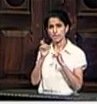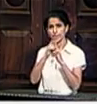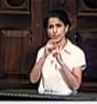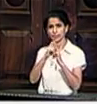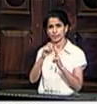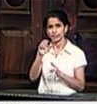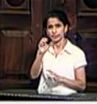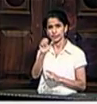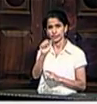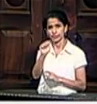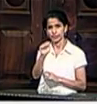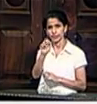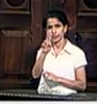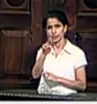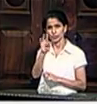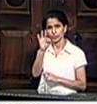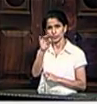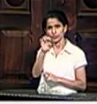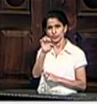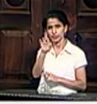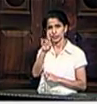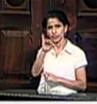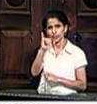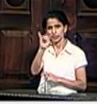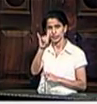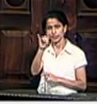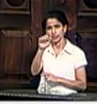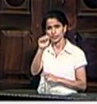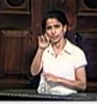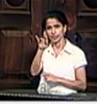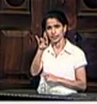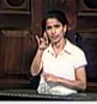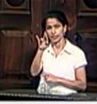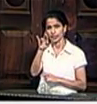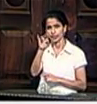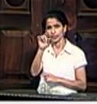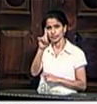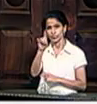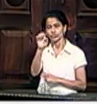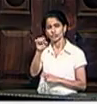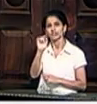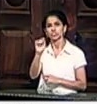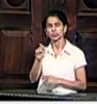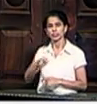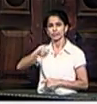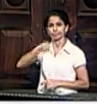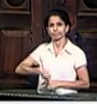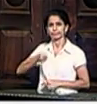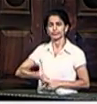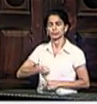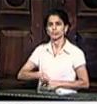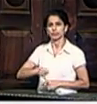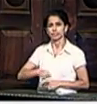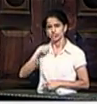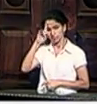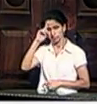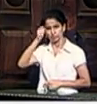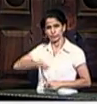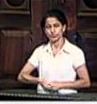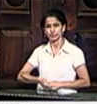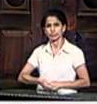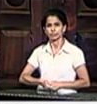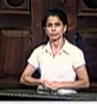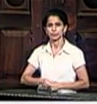pelo Poder Executivo. Eu não tenho esse mesmo comportamento de austeridade quando eu toco